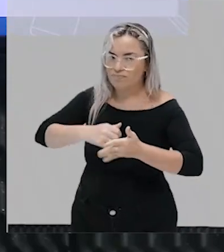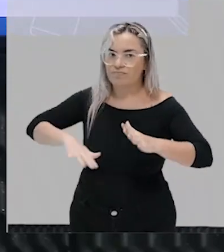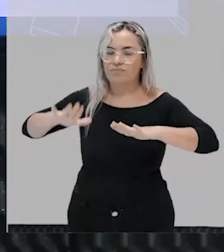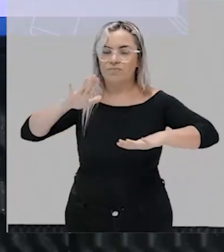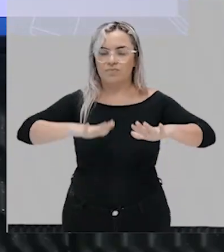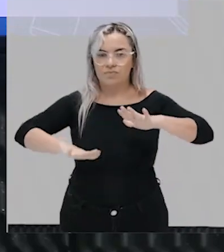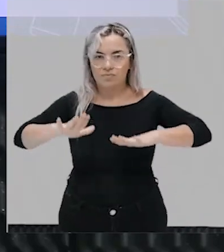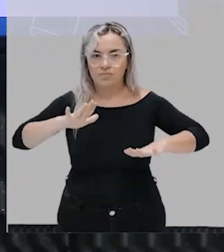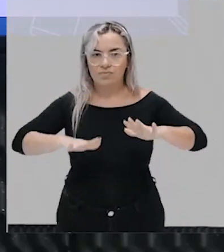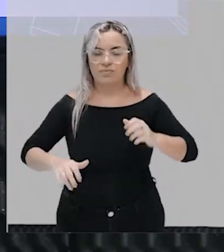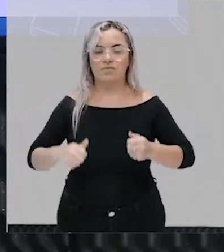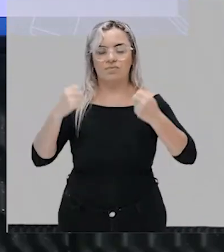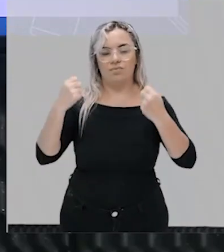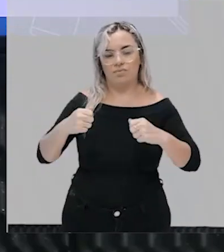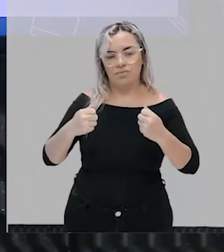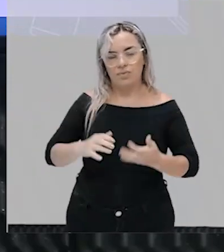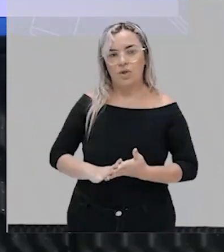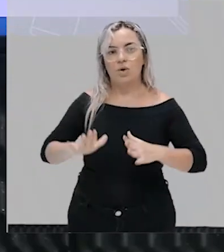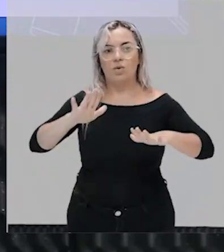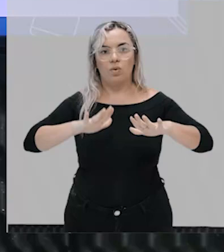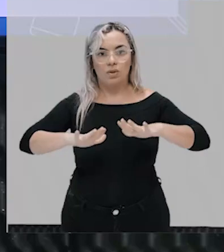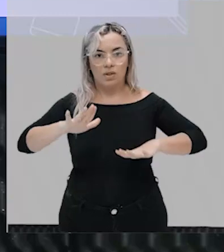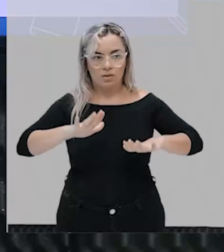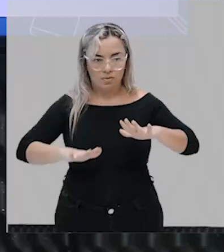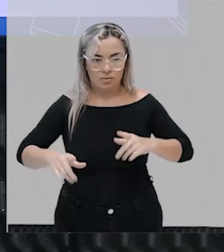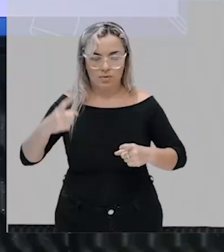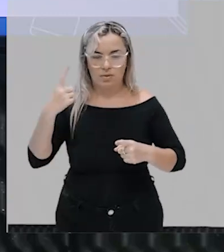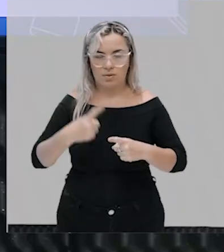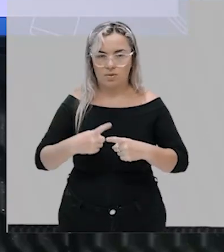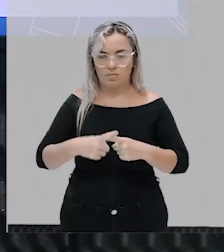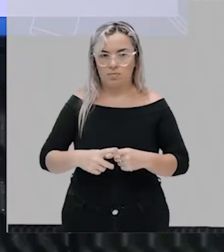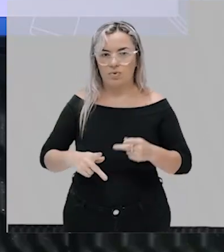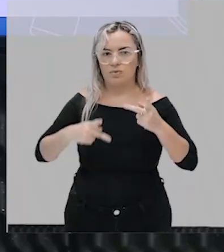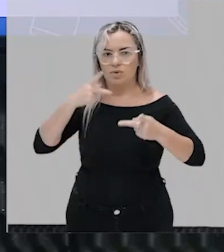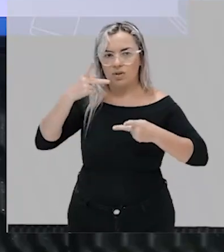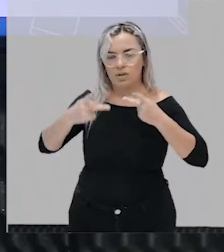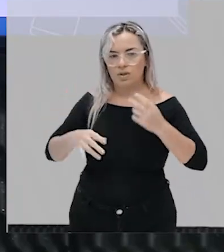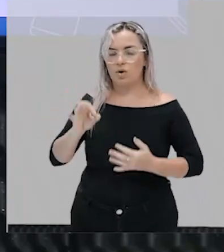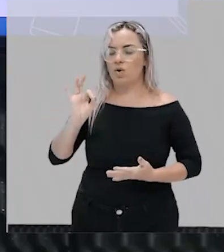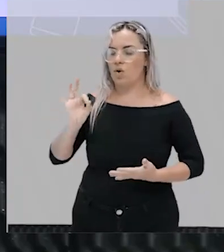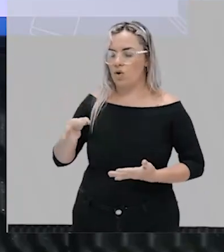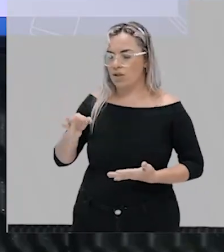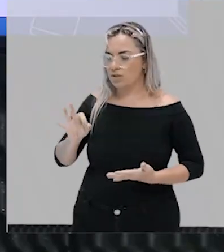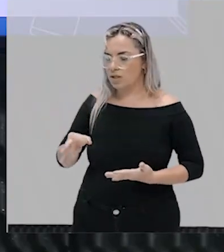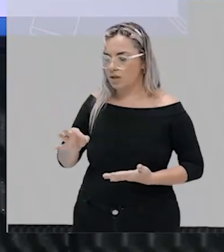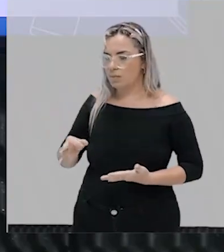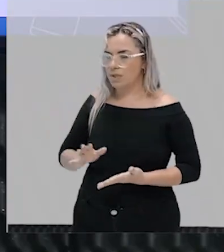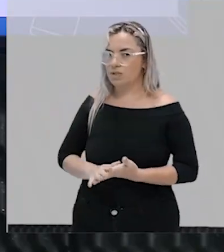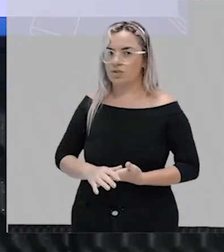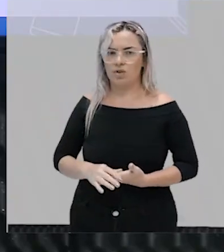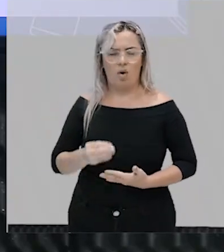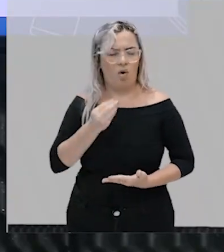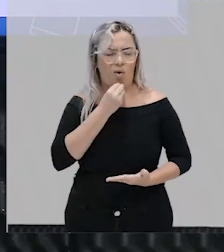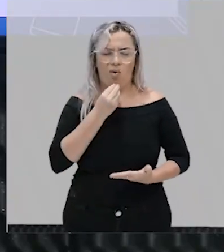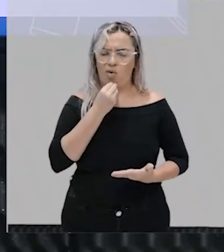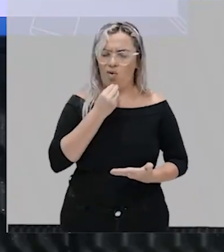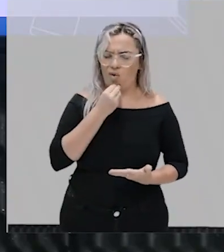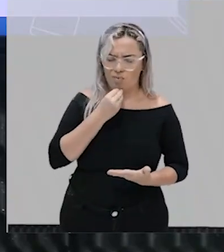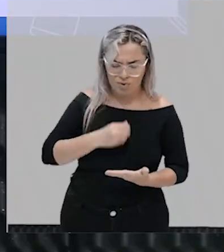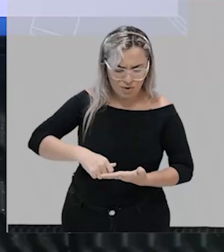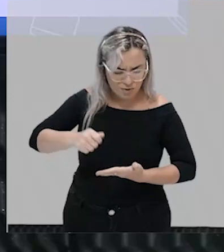eu preciso me policiar, porque falando corretamente, obviamente eu vou escrever corretamente, e aí eu não vou ter problema